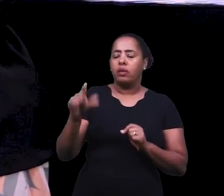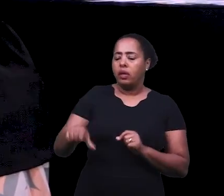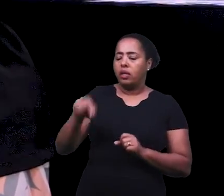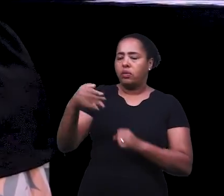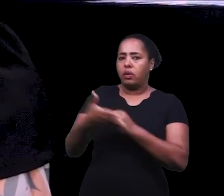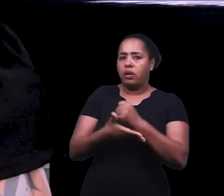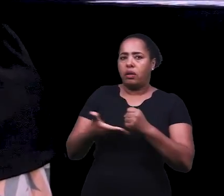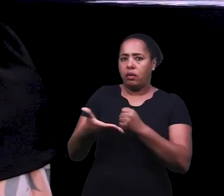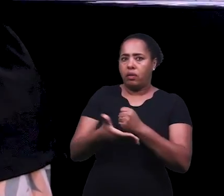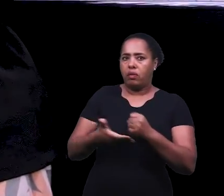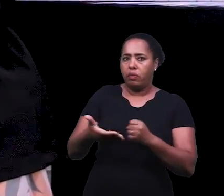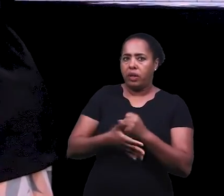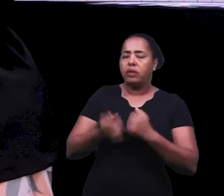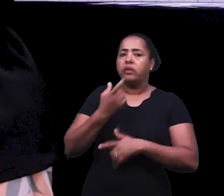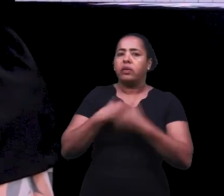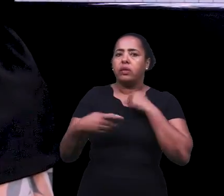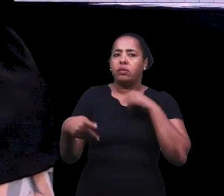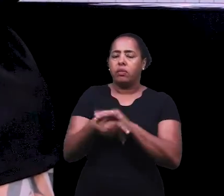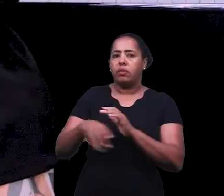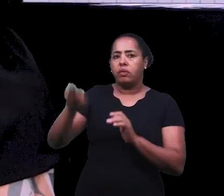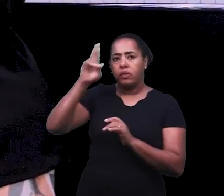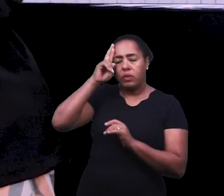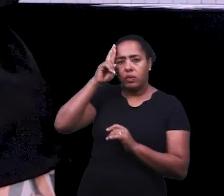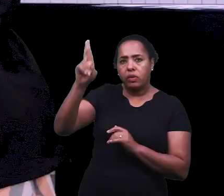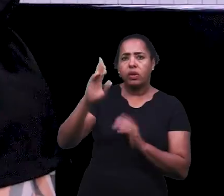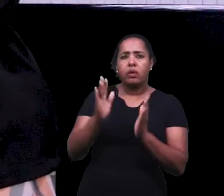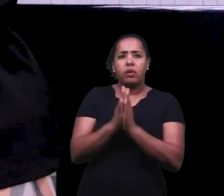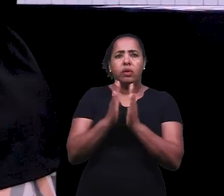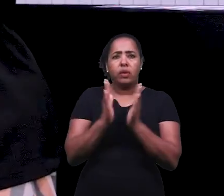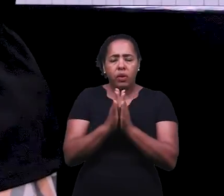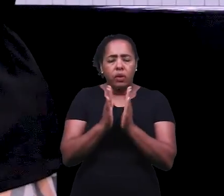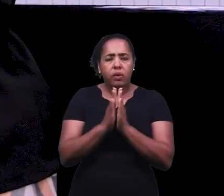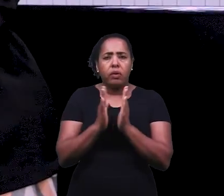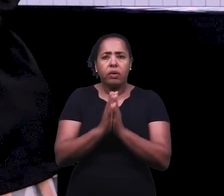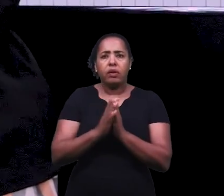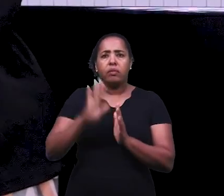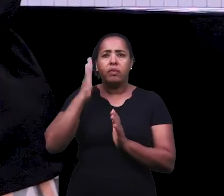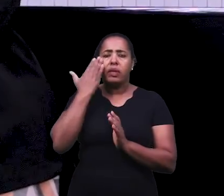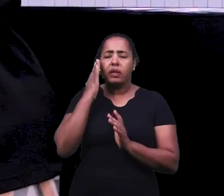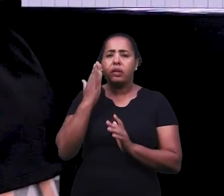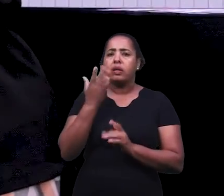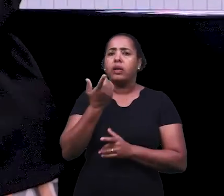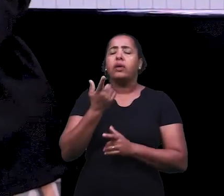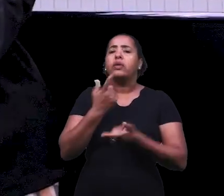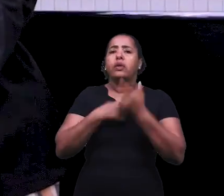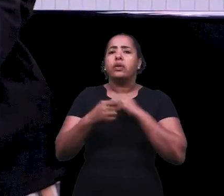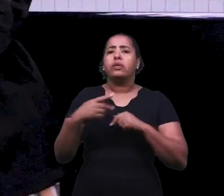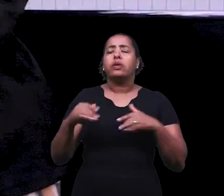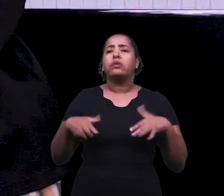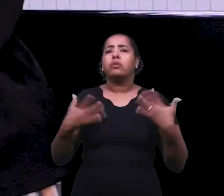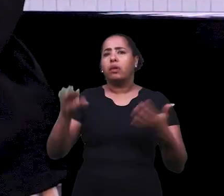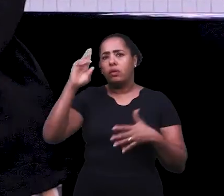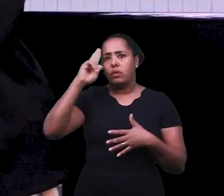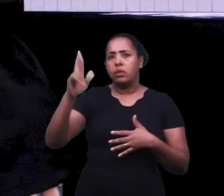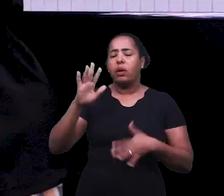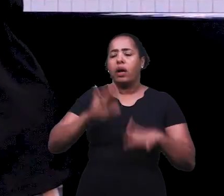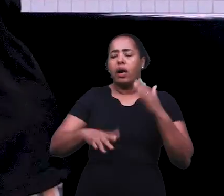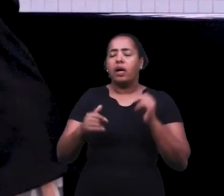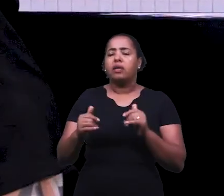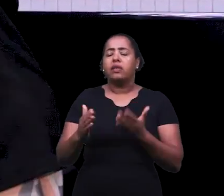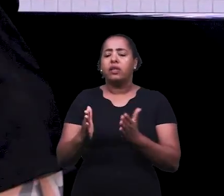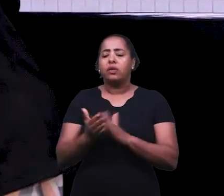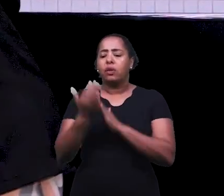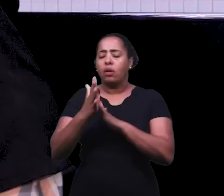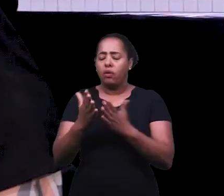obra. O que vai ser importante? Então, a escolha é baseada totalmente nisso, da vontade do Senhor, e oramos bastante para poder entender o que o